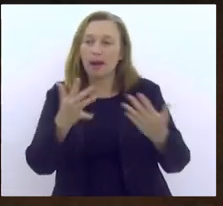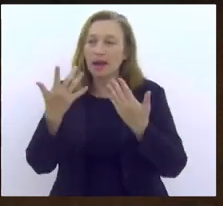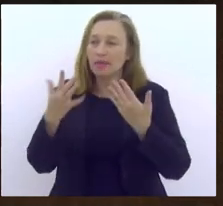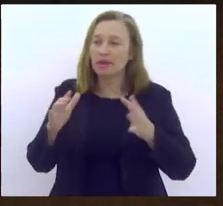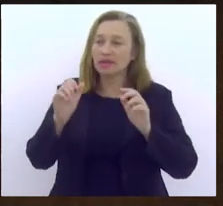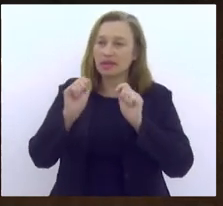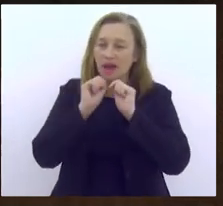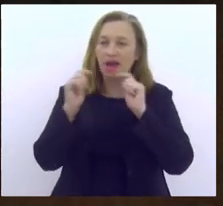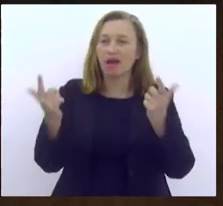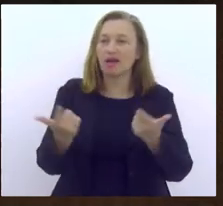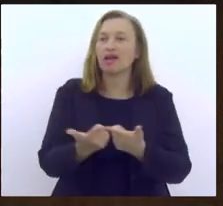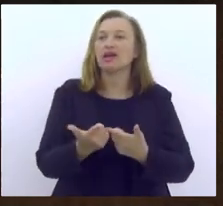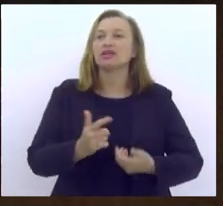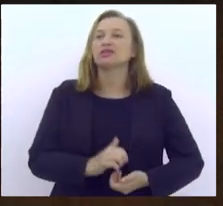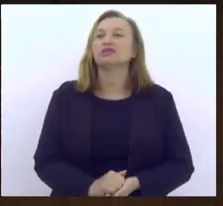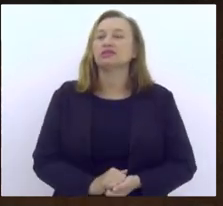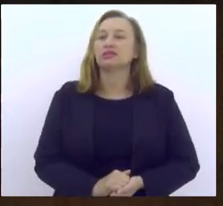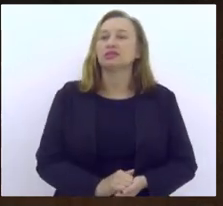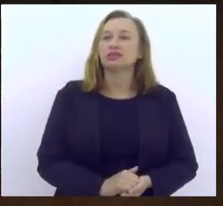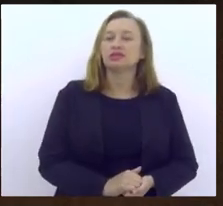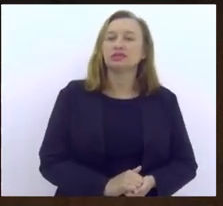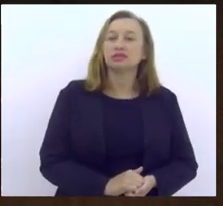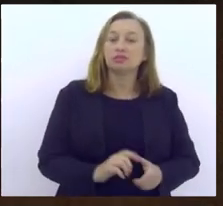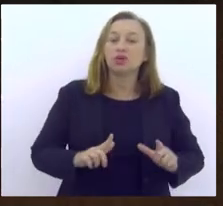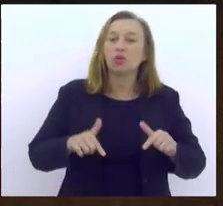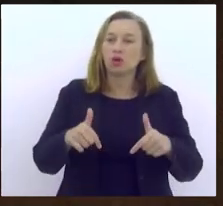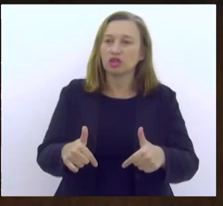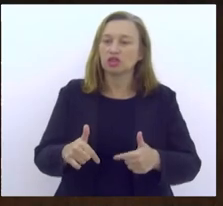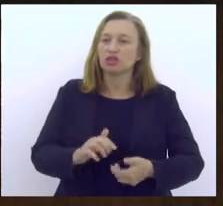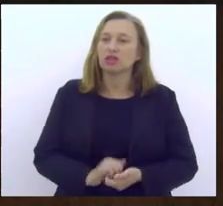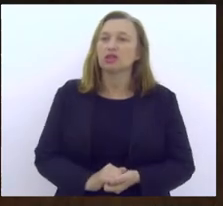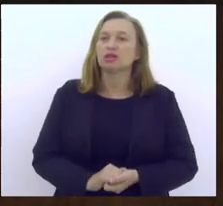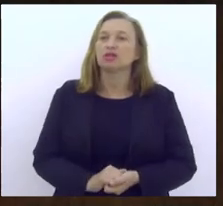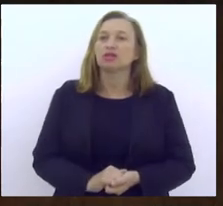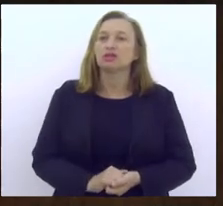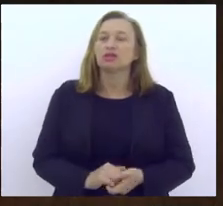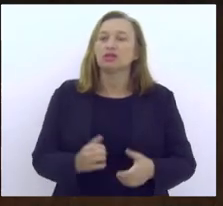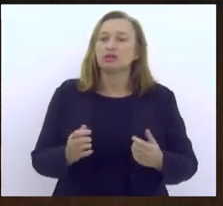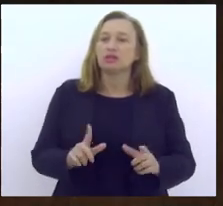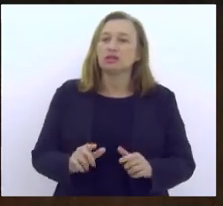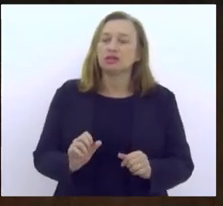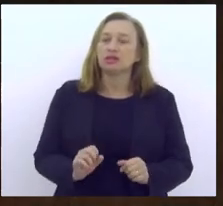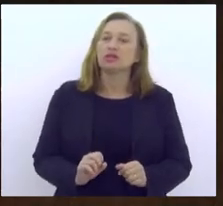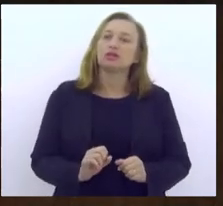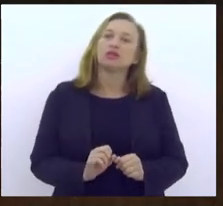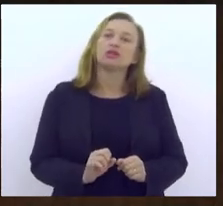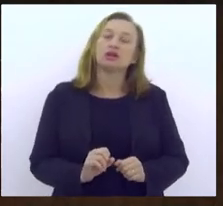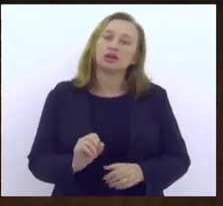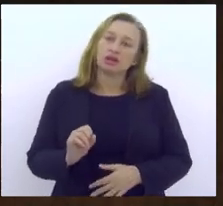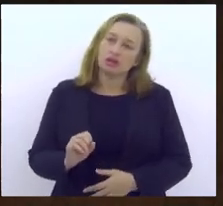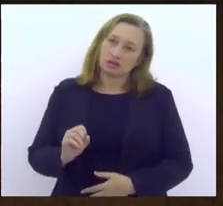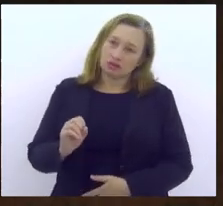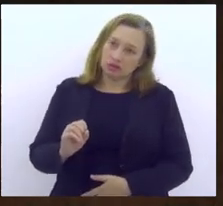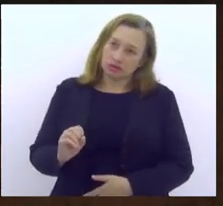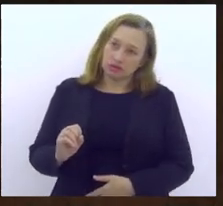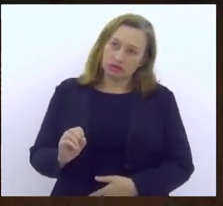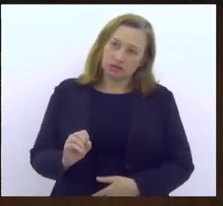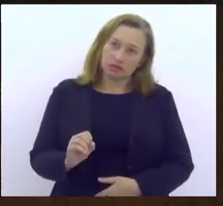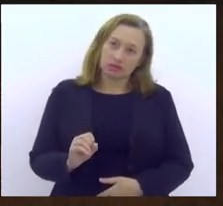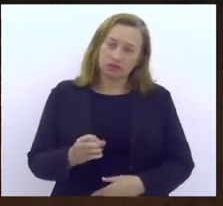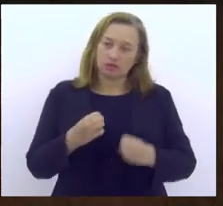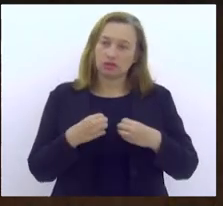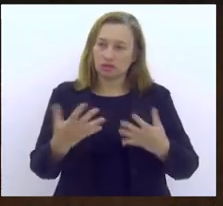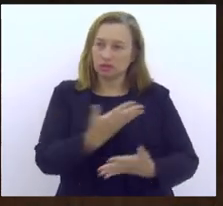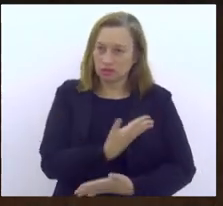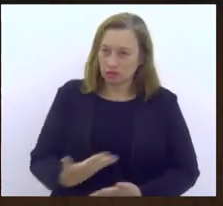Assembleia Legislativa pela atitude. Nós temos que fazer audiências públicas, nós temos que chamar o presidente do TJ,